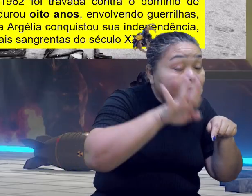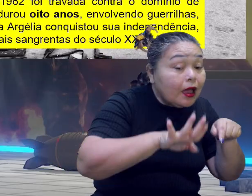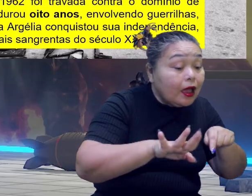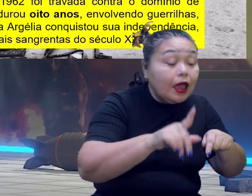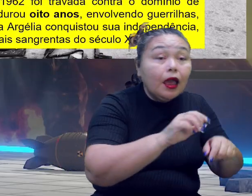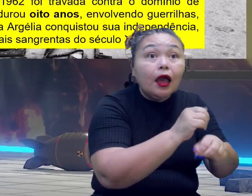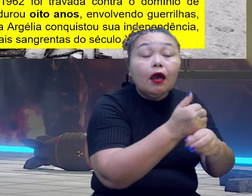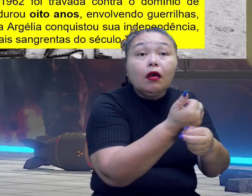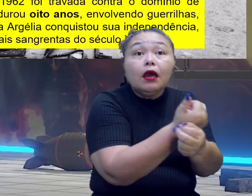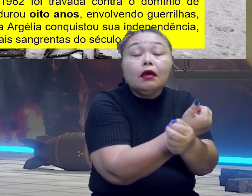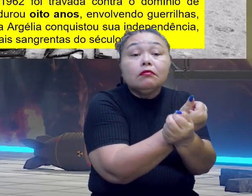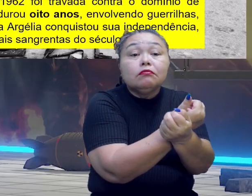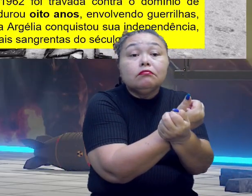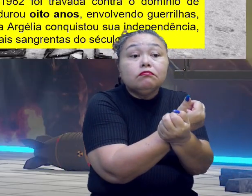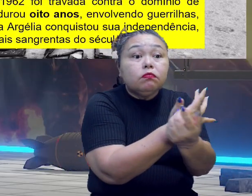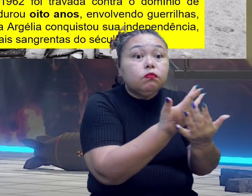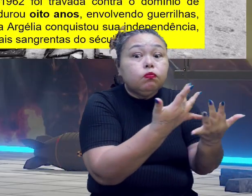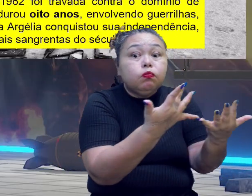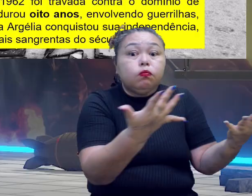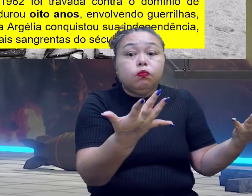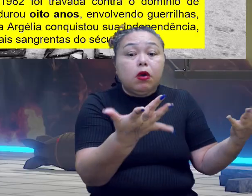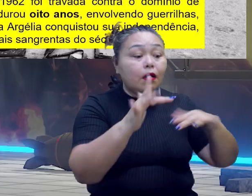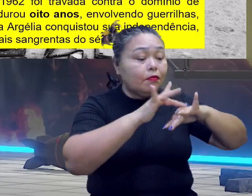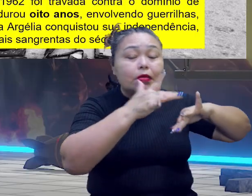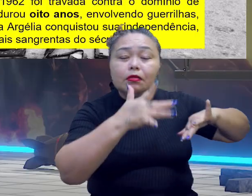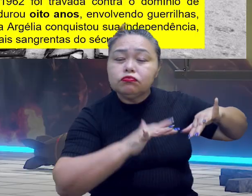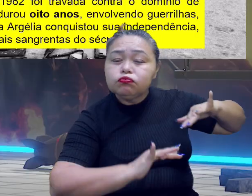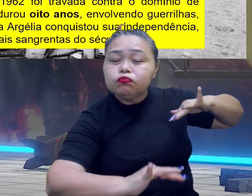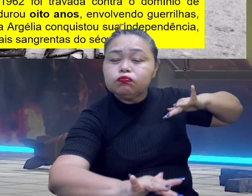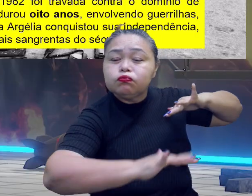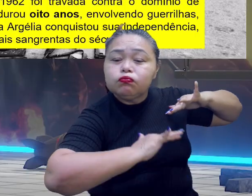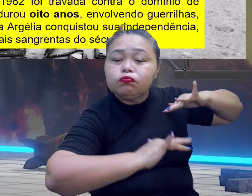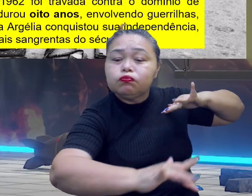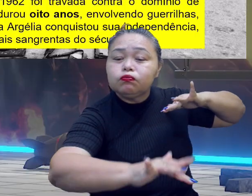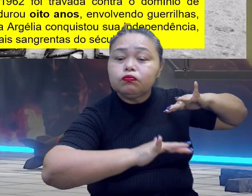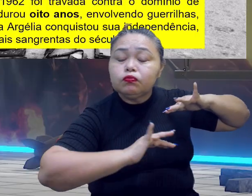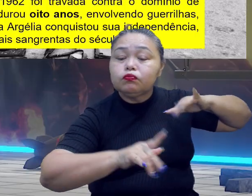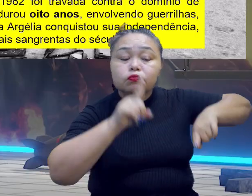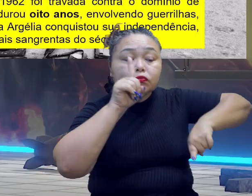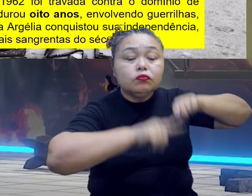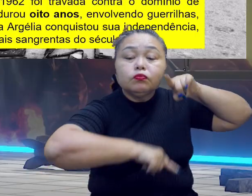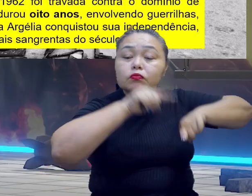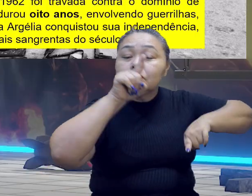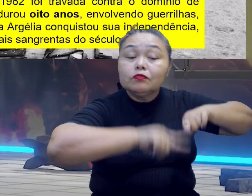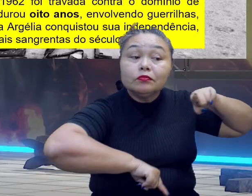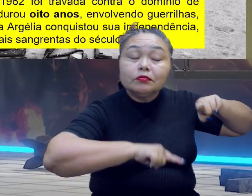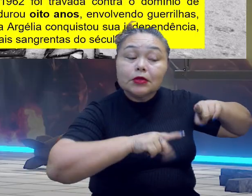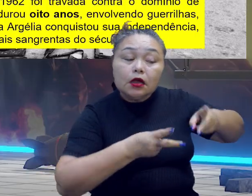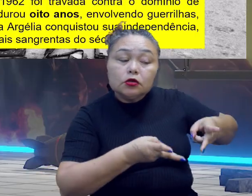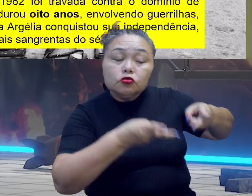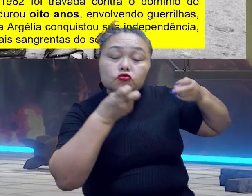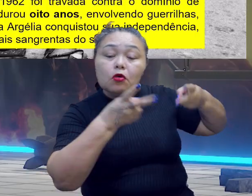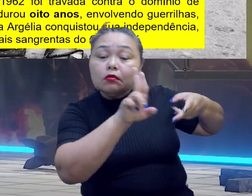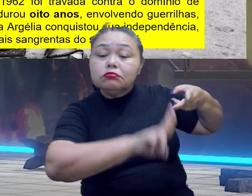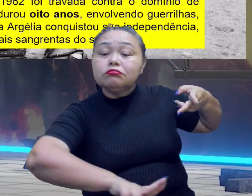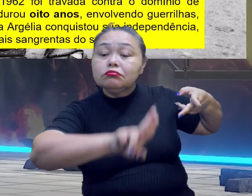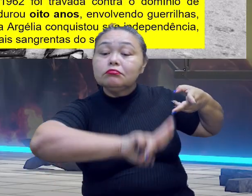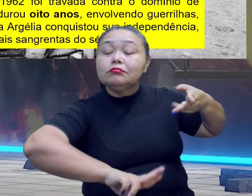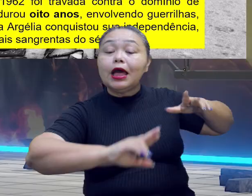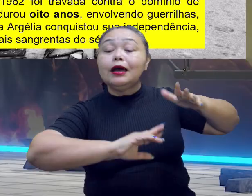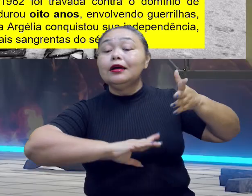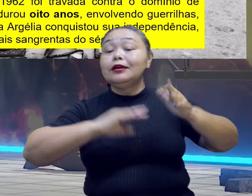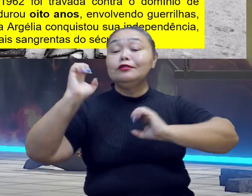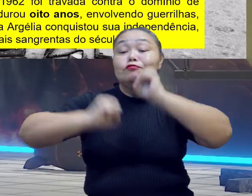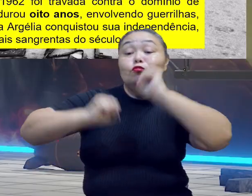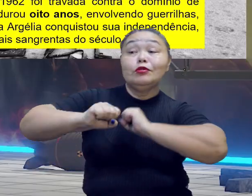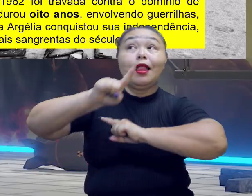era muito rica em minerais, era muito rica em produtos que eram utilizados na